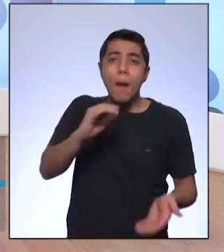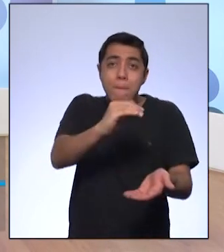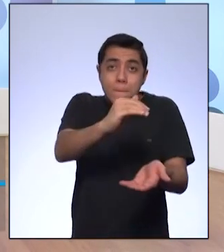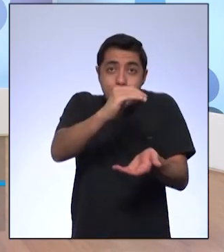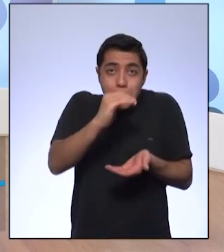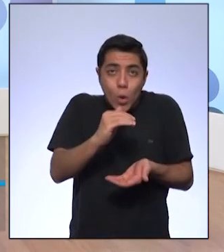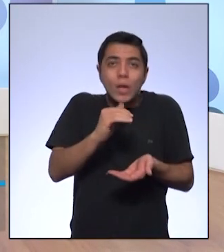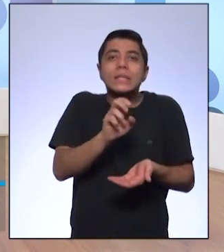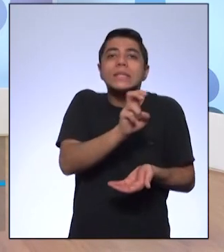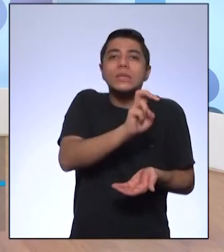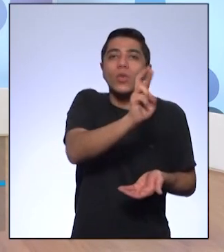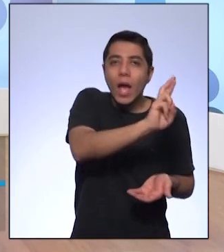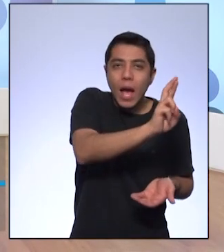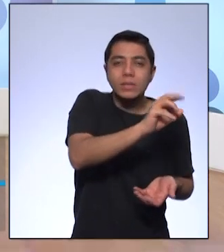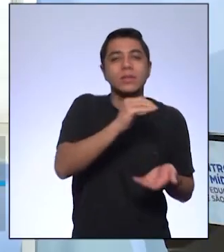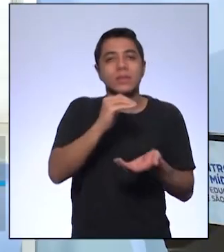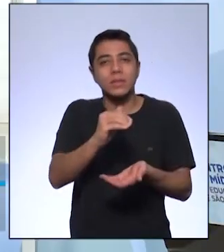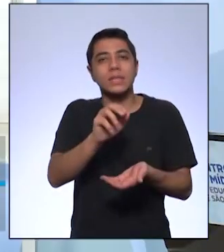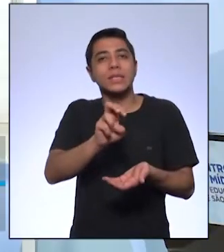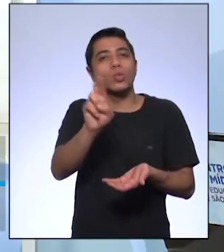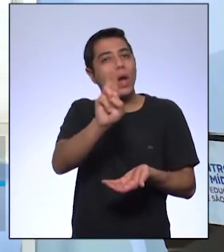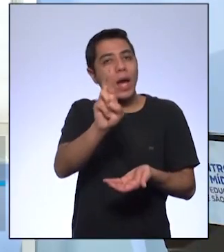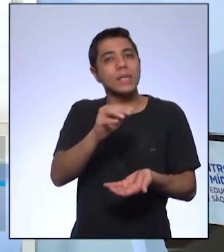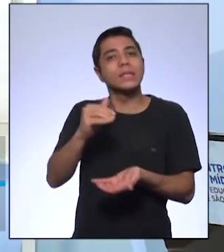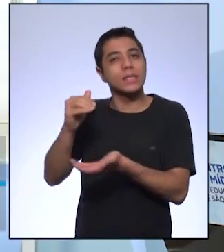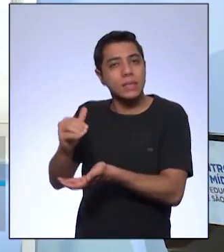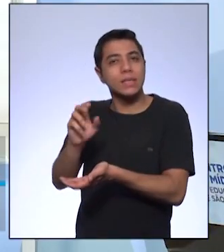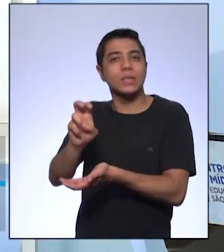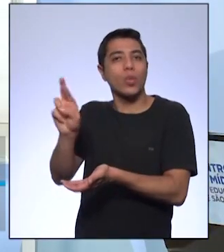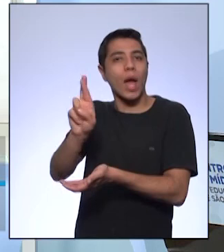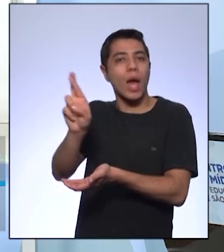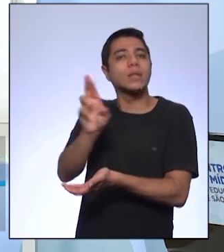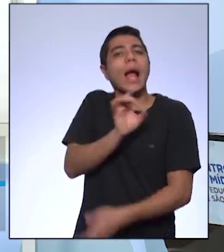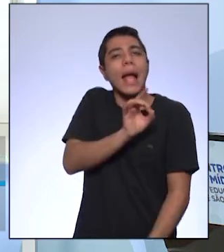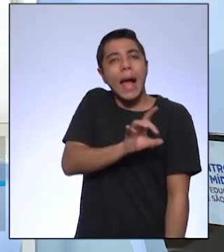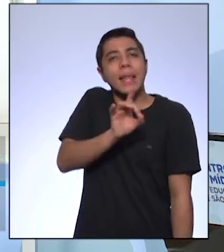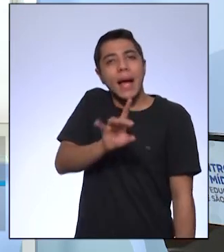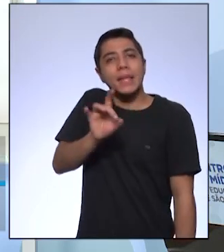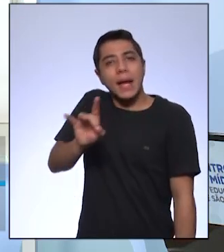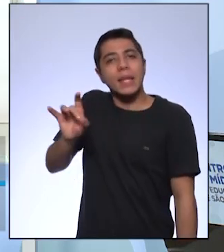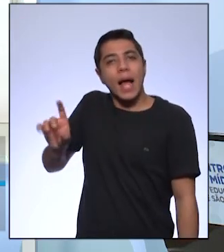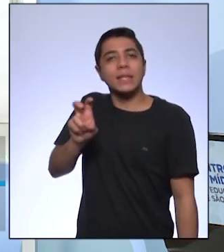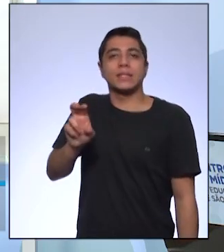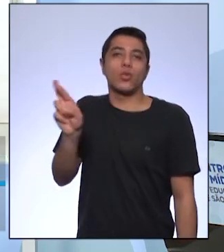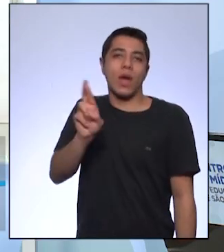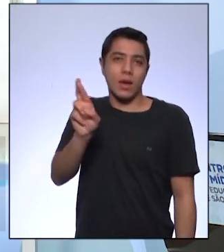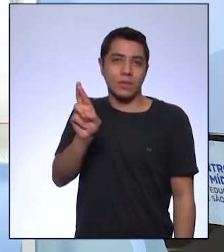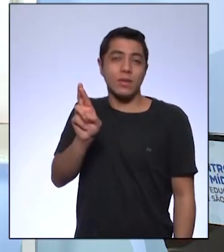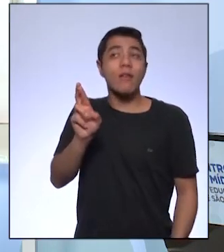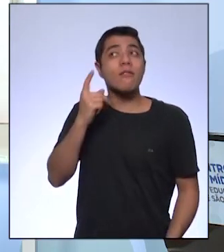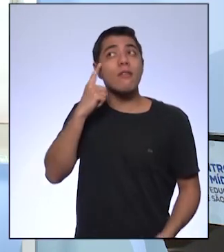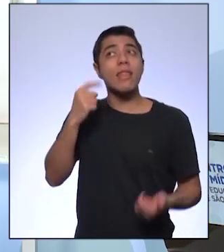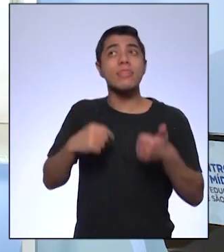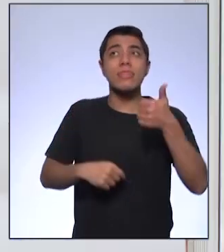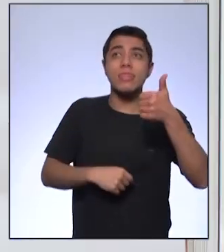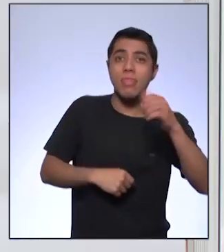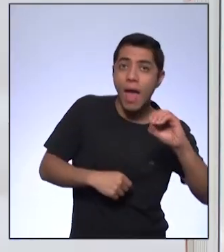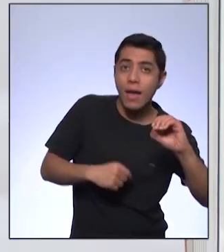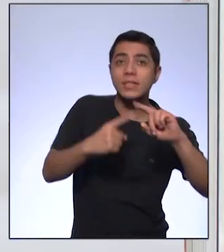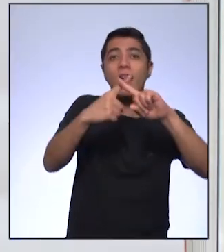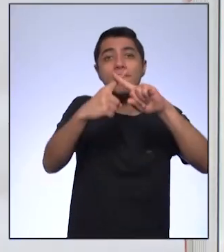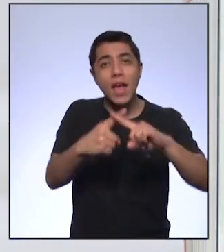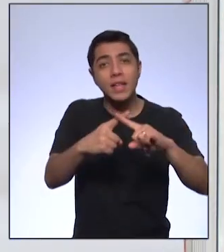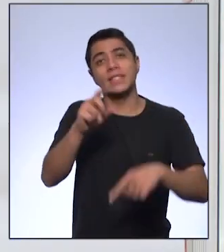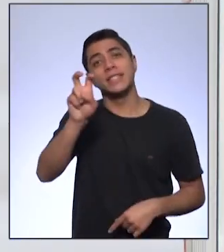eu vou ter os 195 mais 10 vezes 5. O